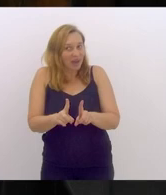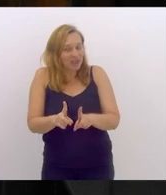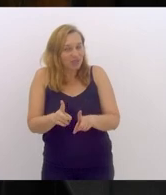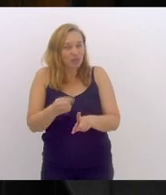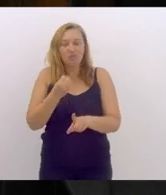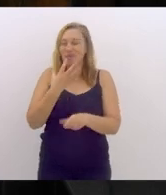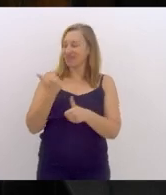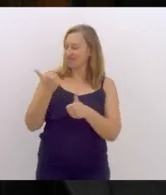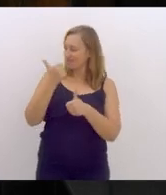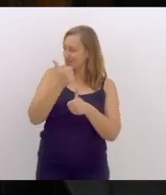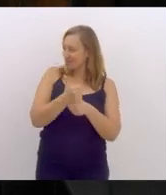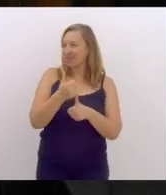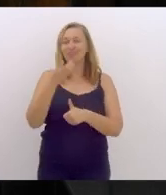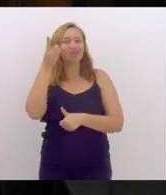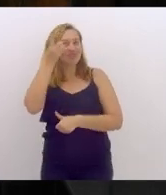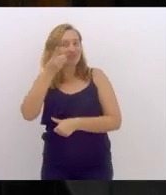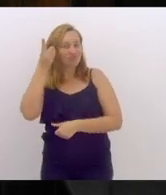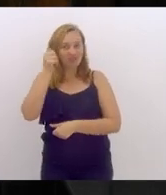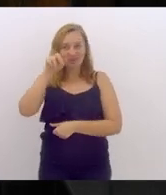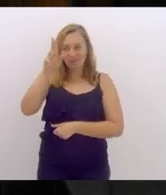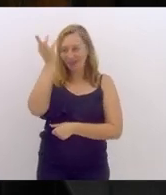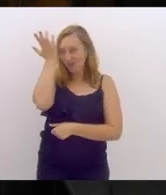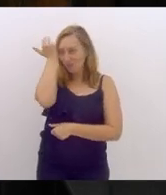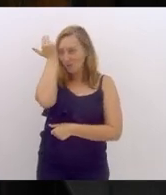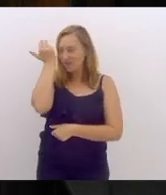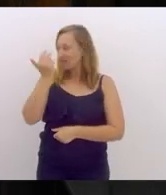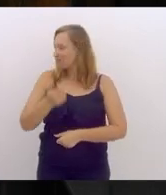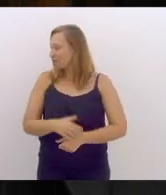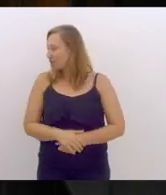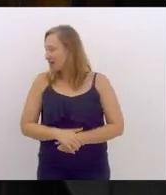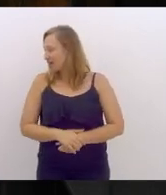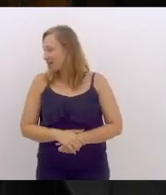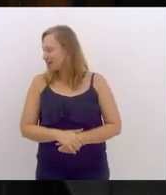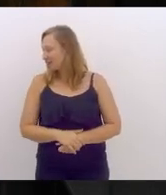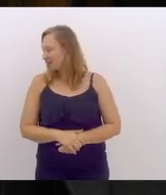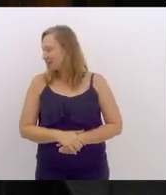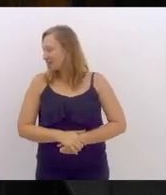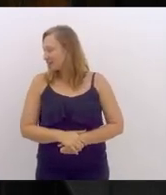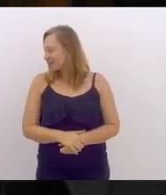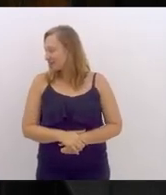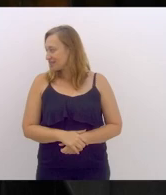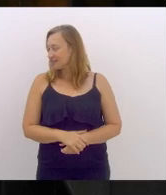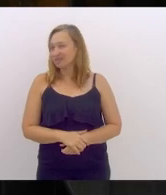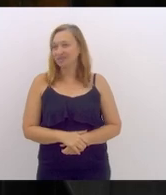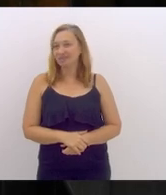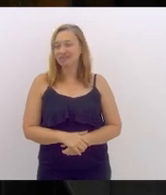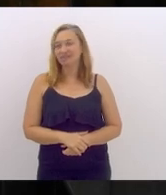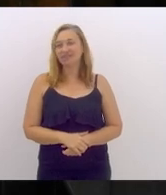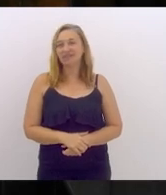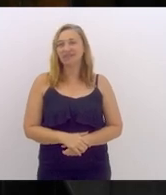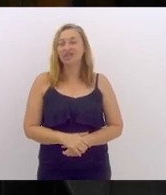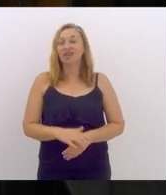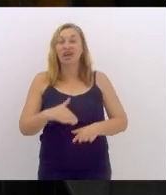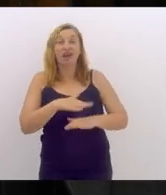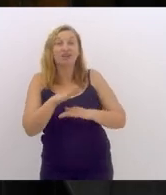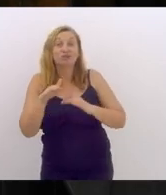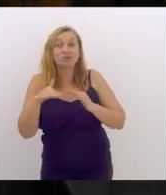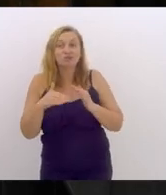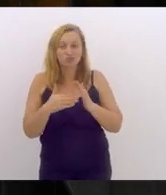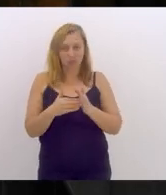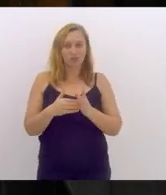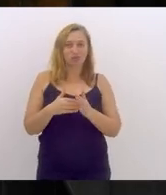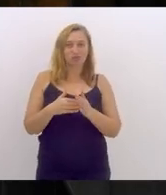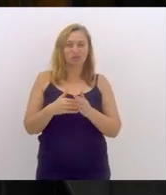bem substituída pelo Deputado Eliomar Coelho senhora Presidente senhoras e senhores